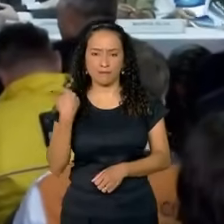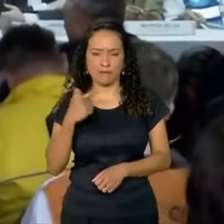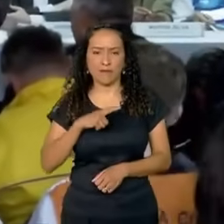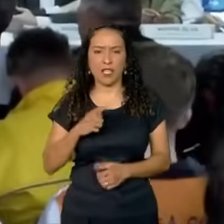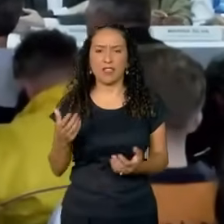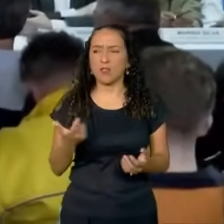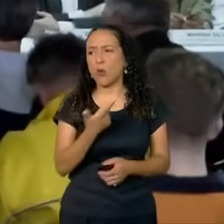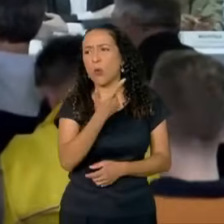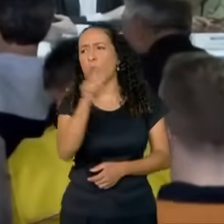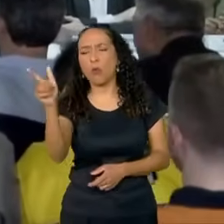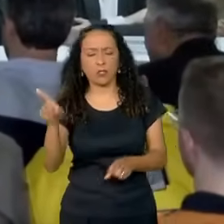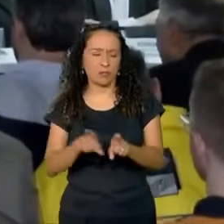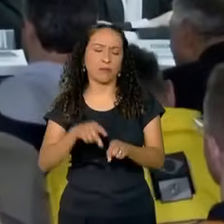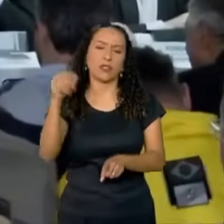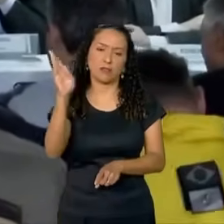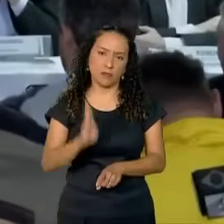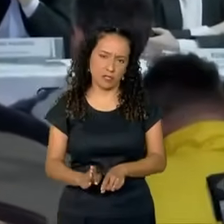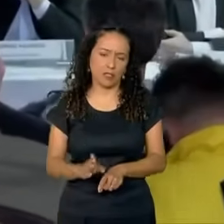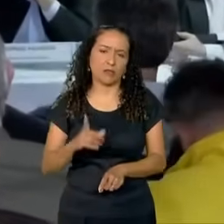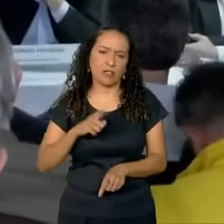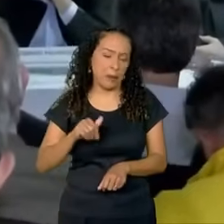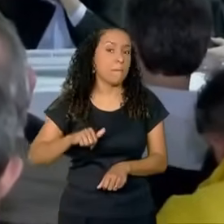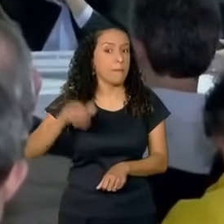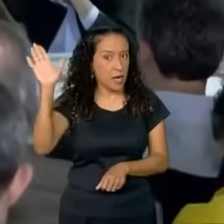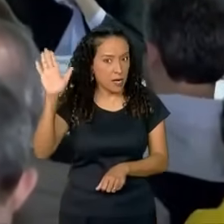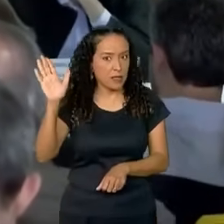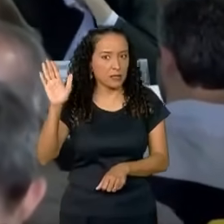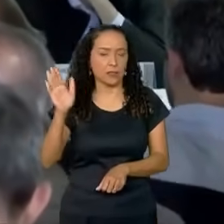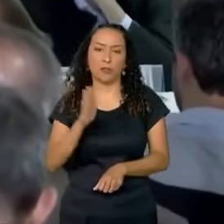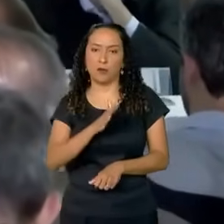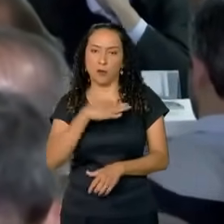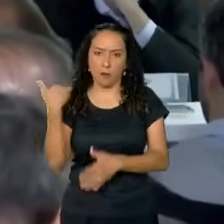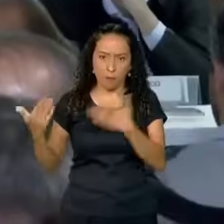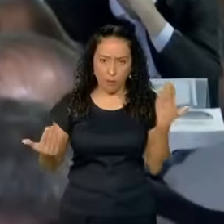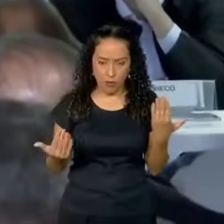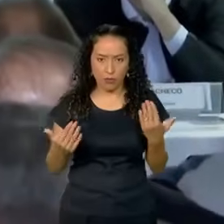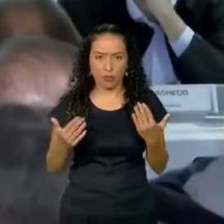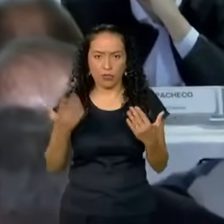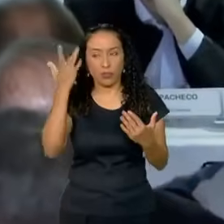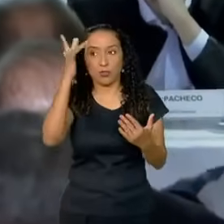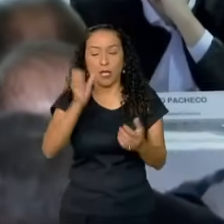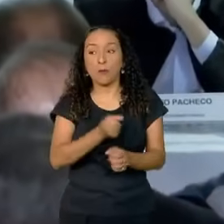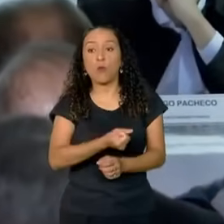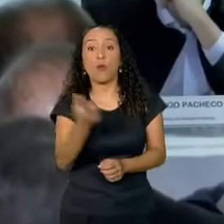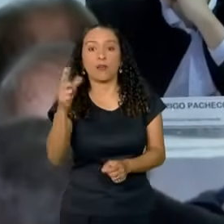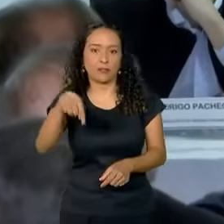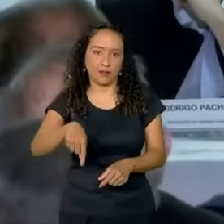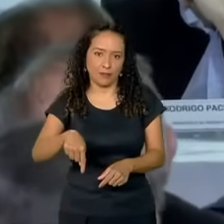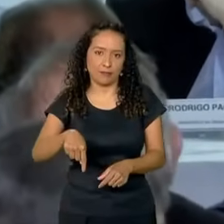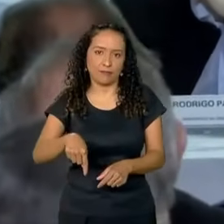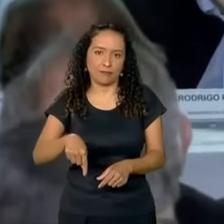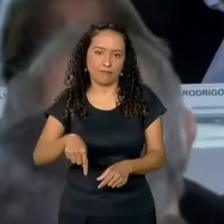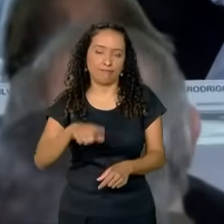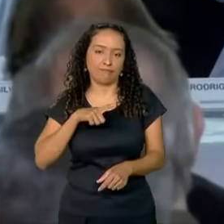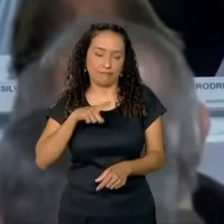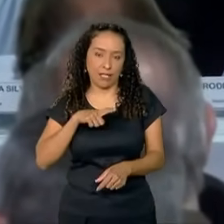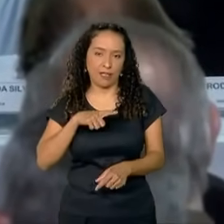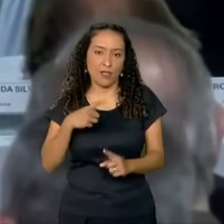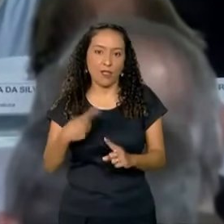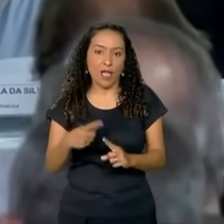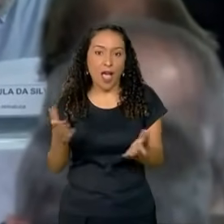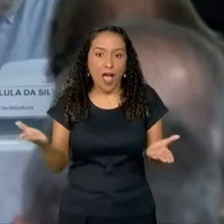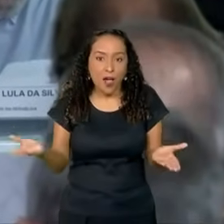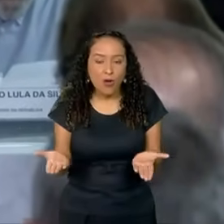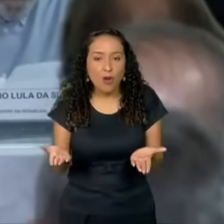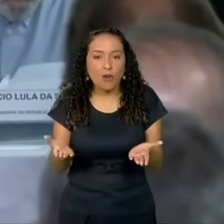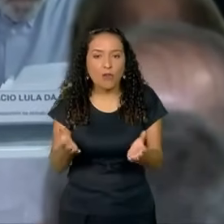temos outras no Brasil que terão tido mais mortes. Não sabemos ainda quantas aqui teremos, porque agora que